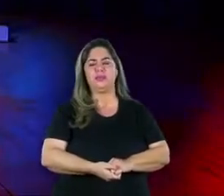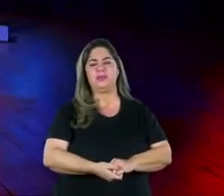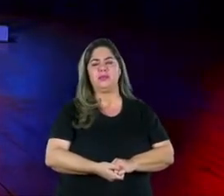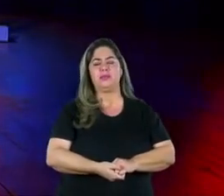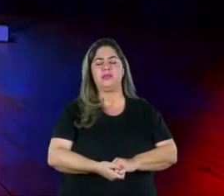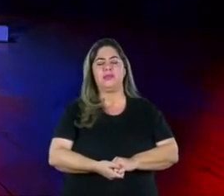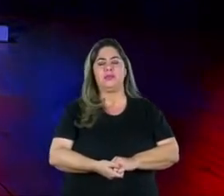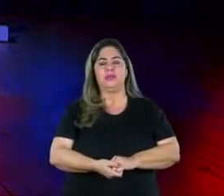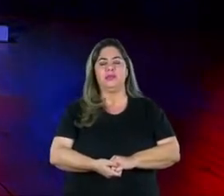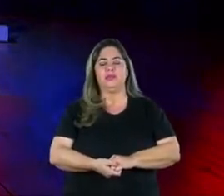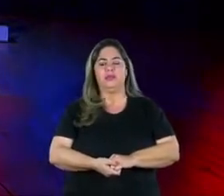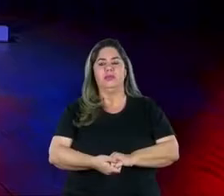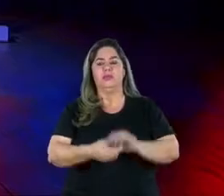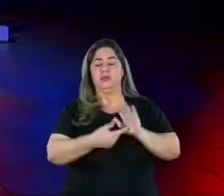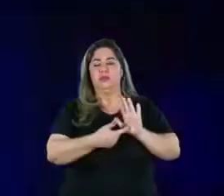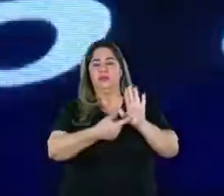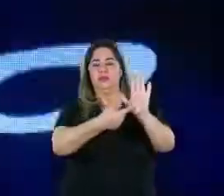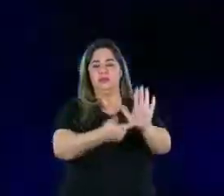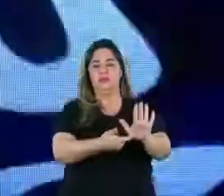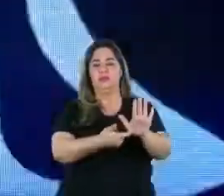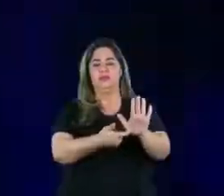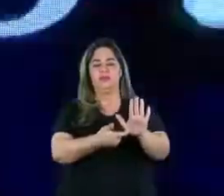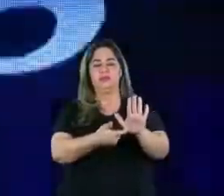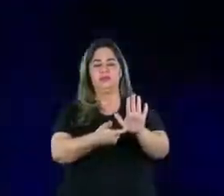Nesse ensaio,